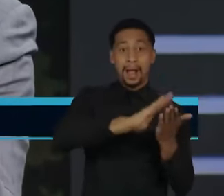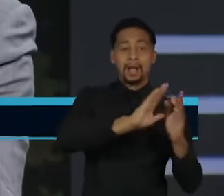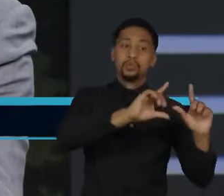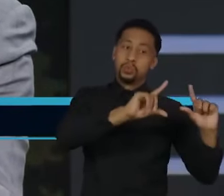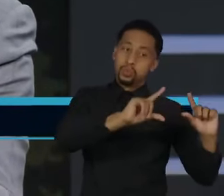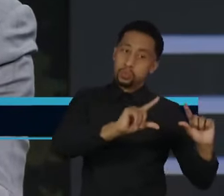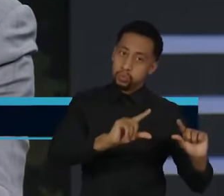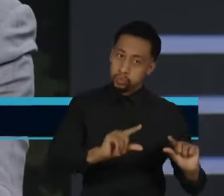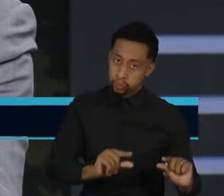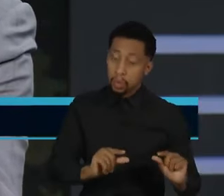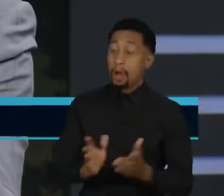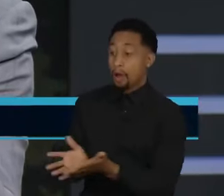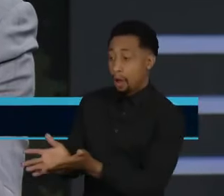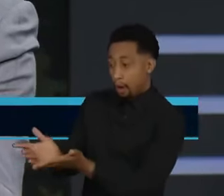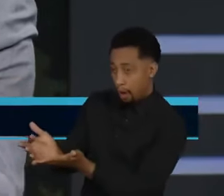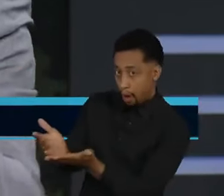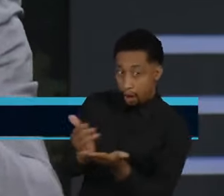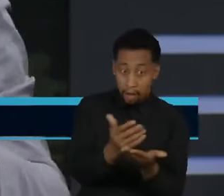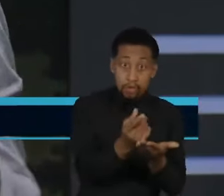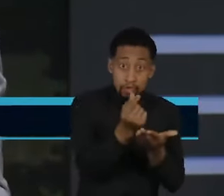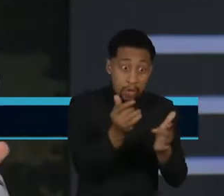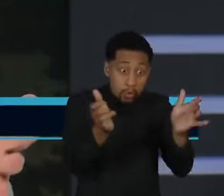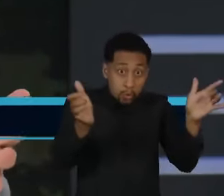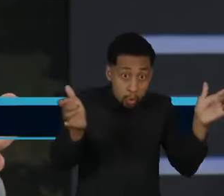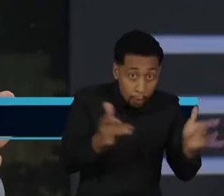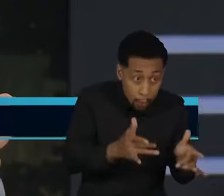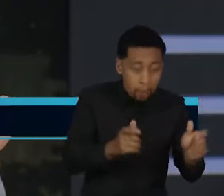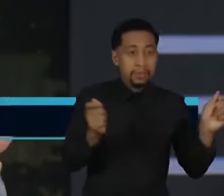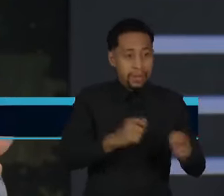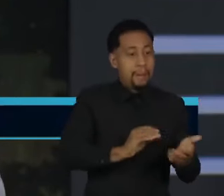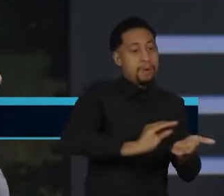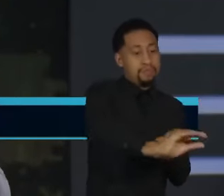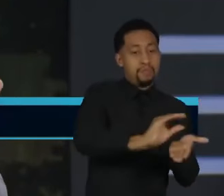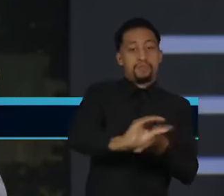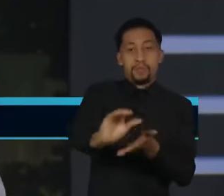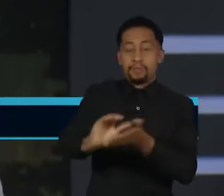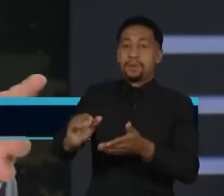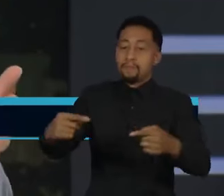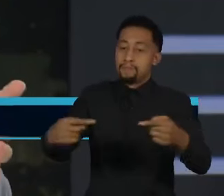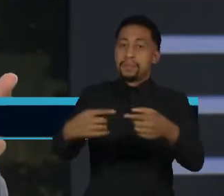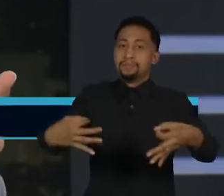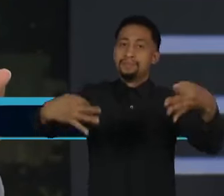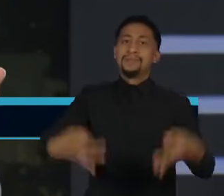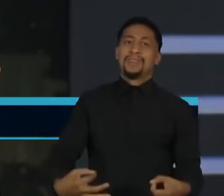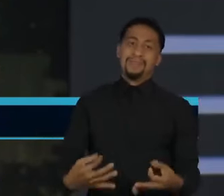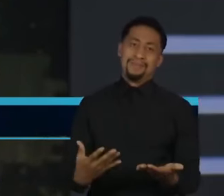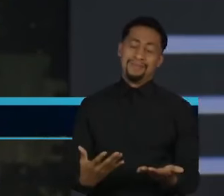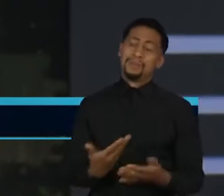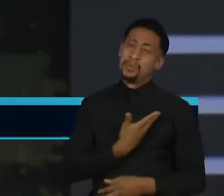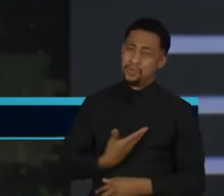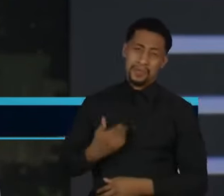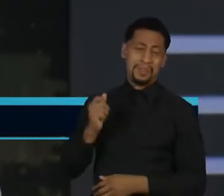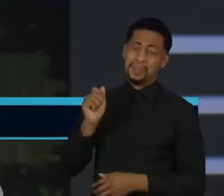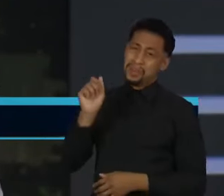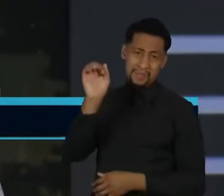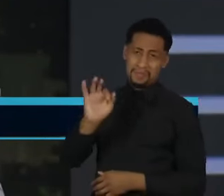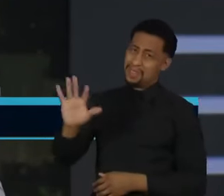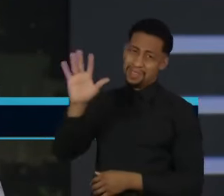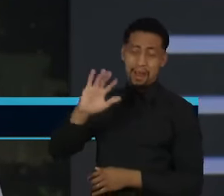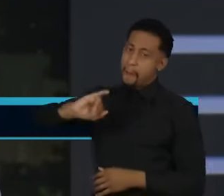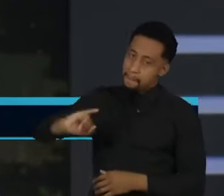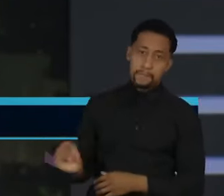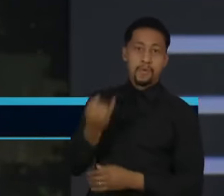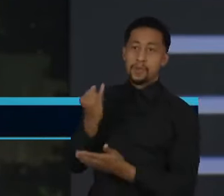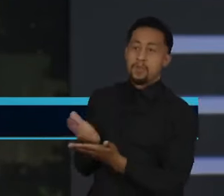para colocar nos lugares que interessam. E essa questão de que o Congresso Nacional sequestrou o orçamento público, particularmente dentro da